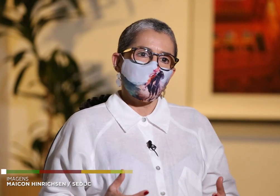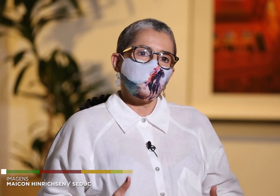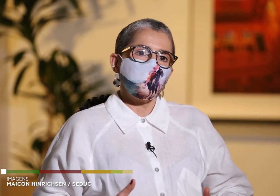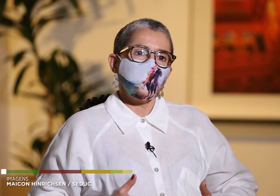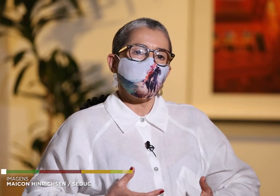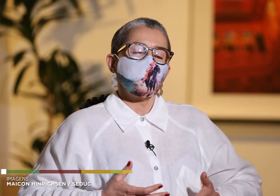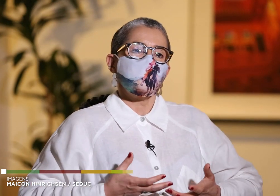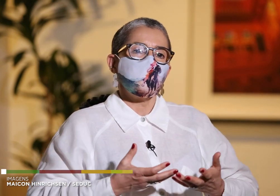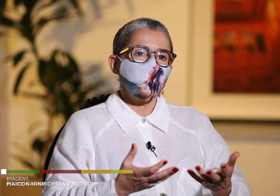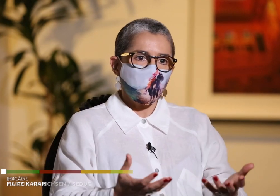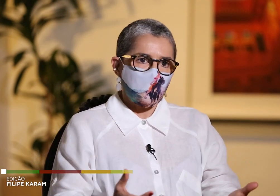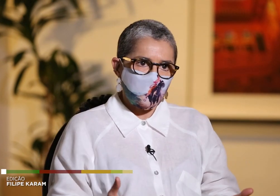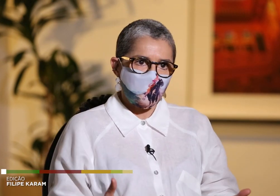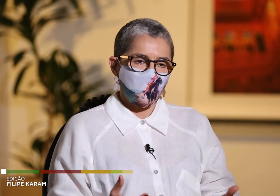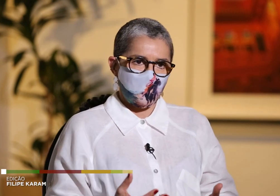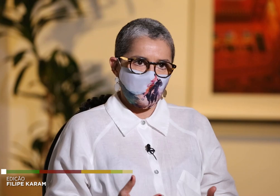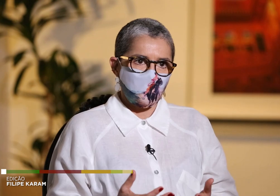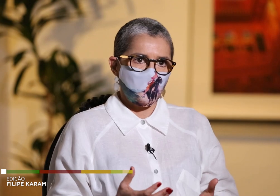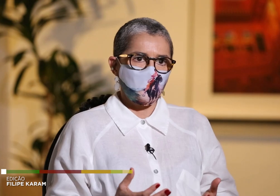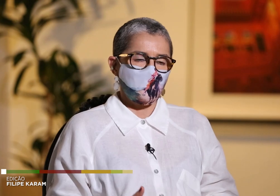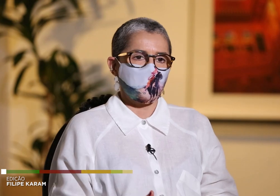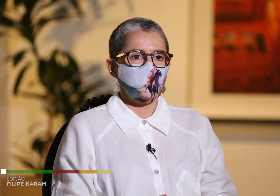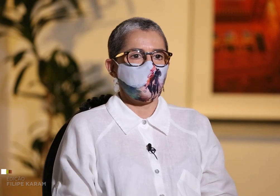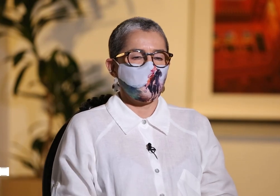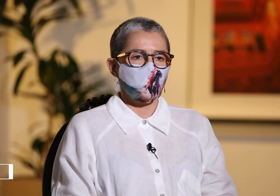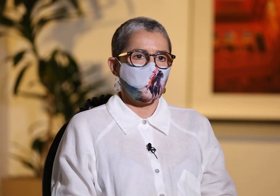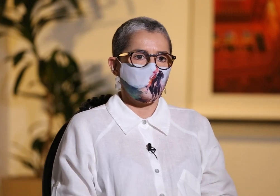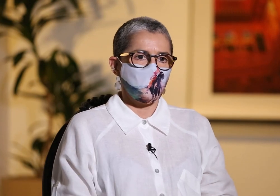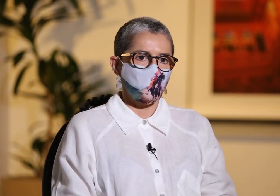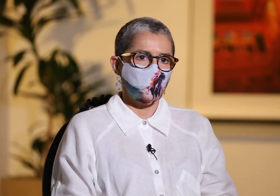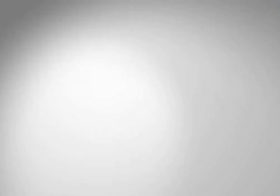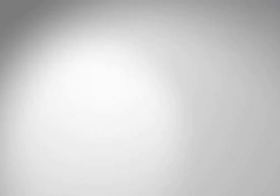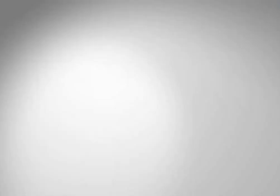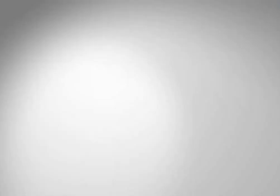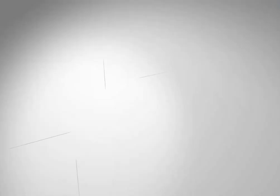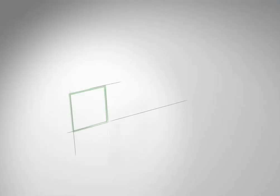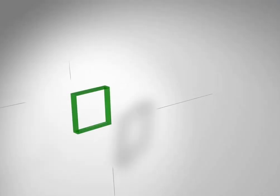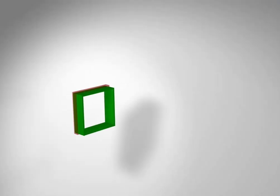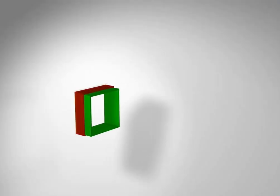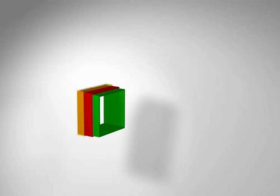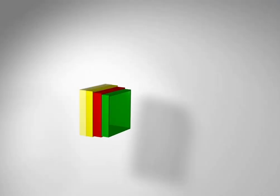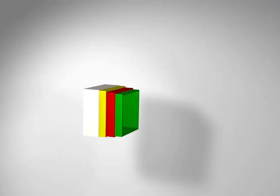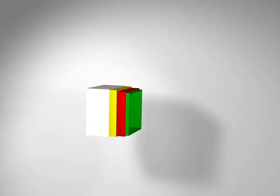possa ser reativada com esse recurso que está ficando no Rio Grande do Sul.